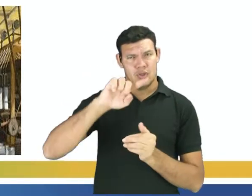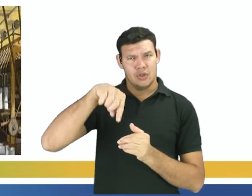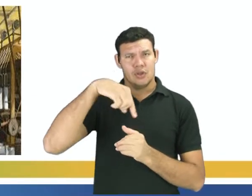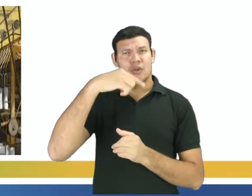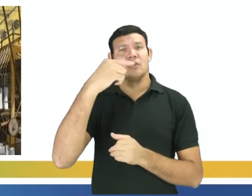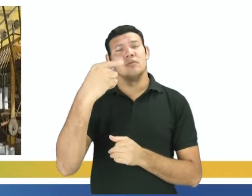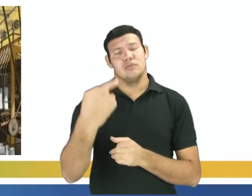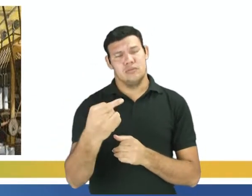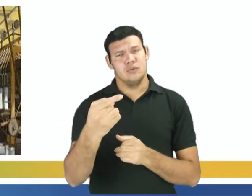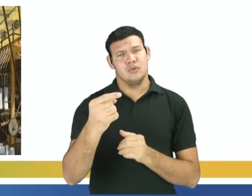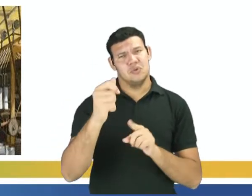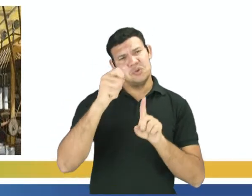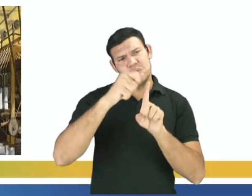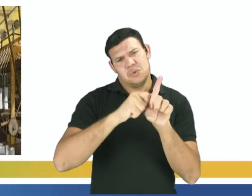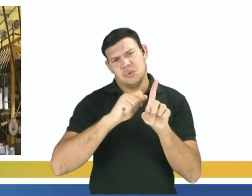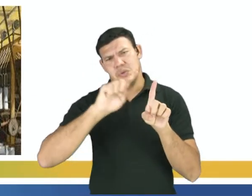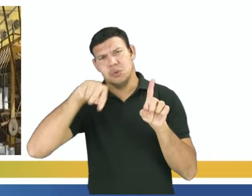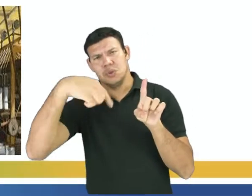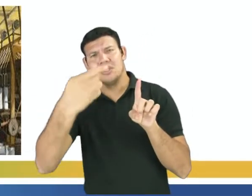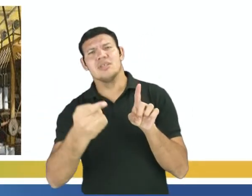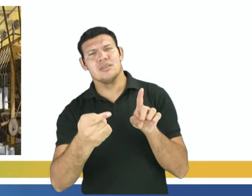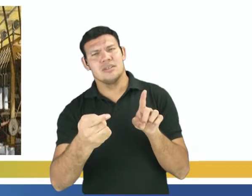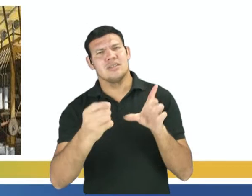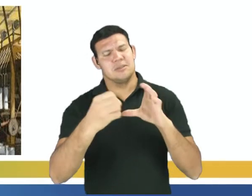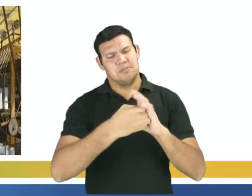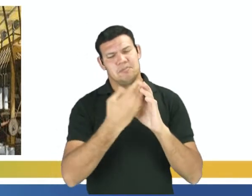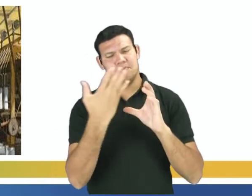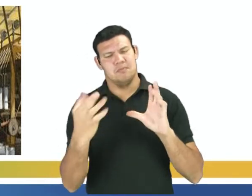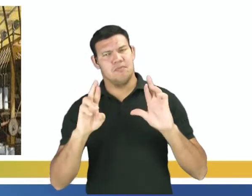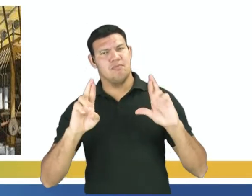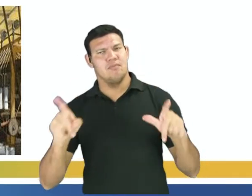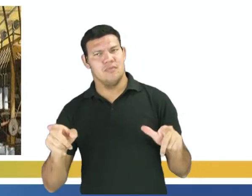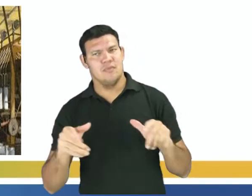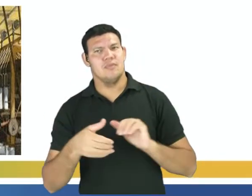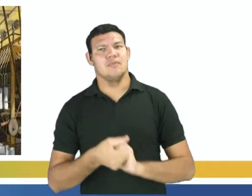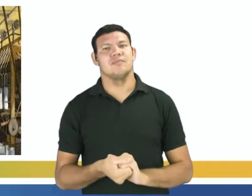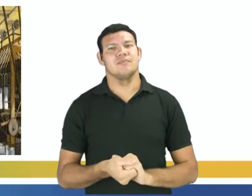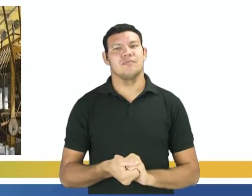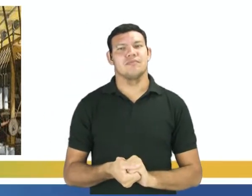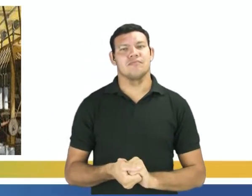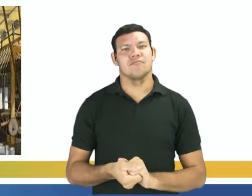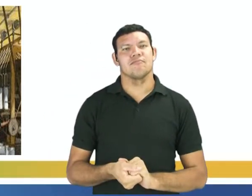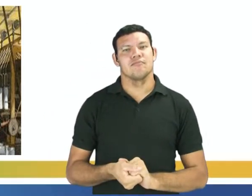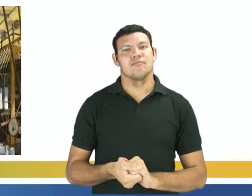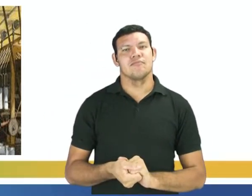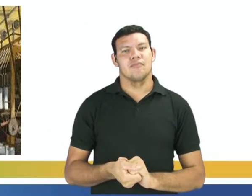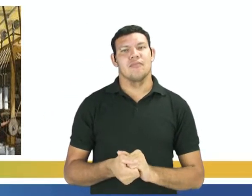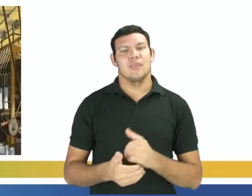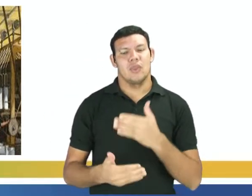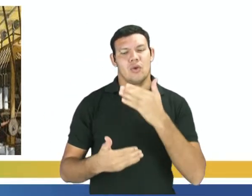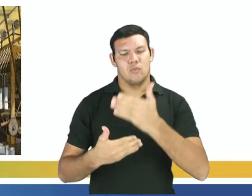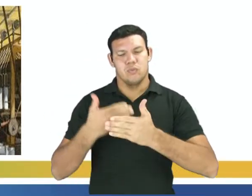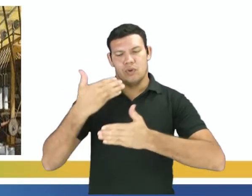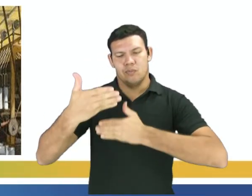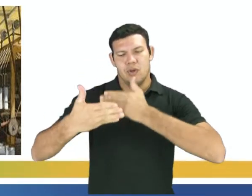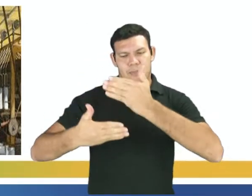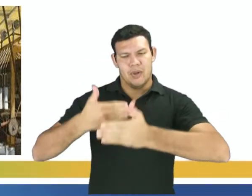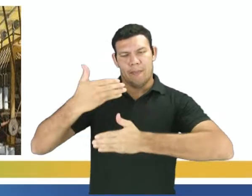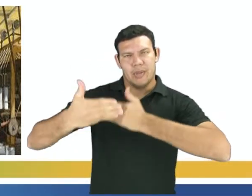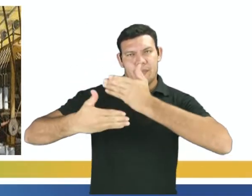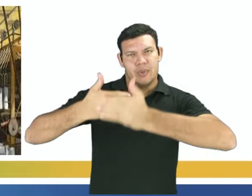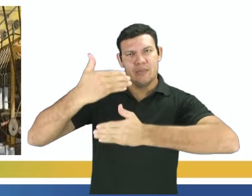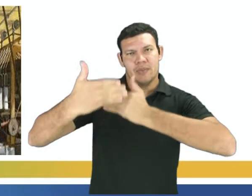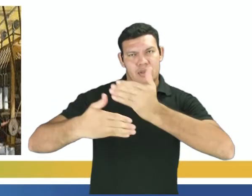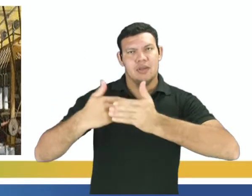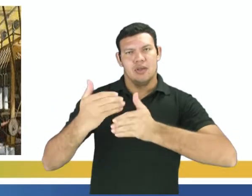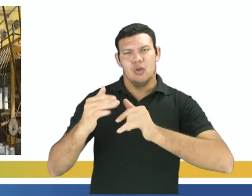outro dia ou um mês depois, já teria características diferentes. Então, a produção em série faz com que o único produto seja